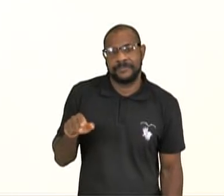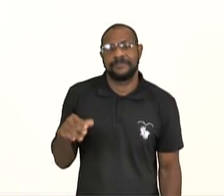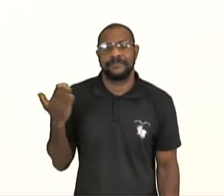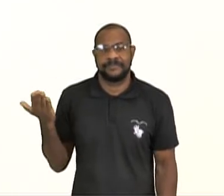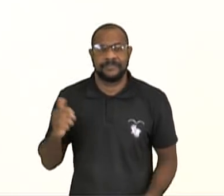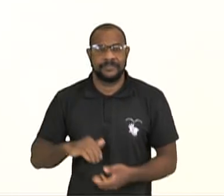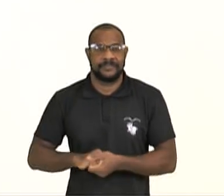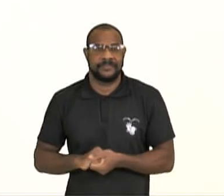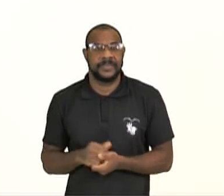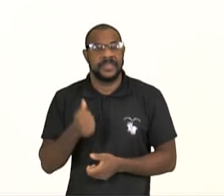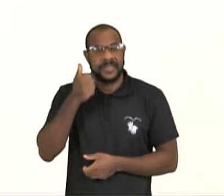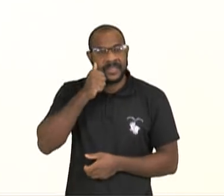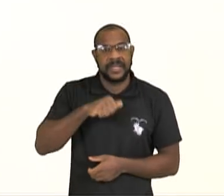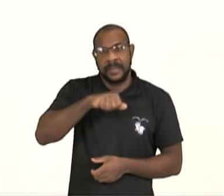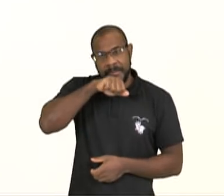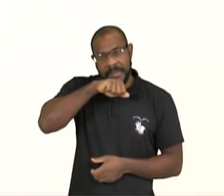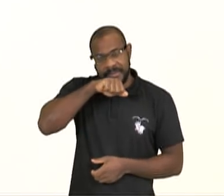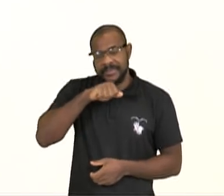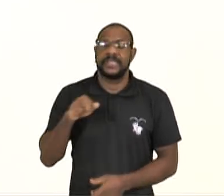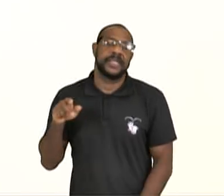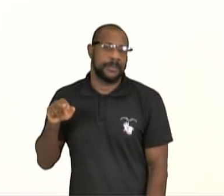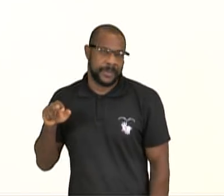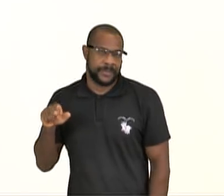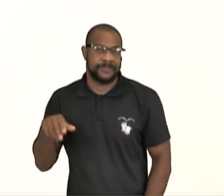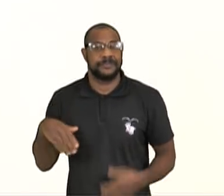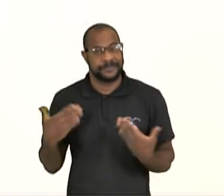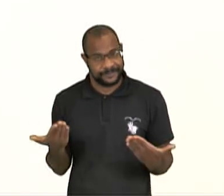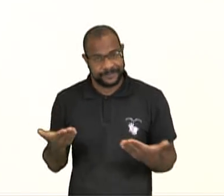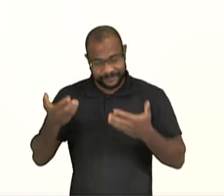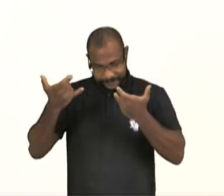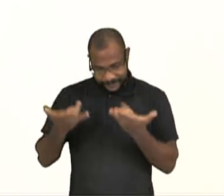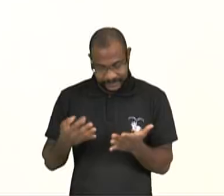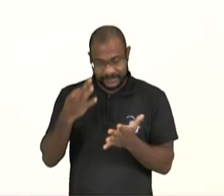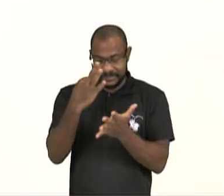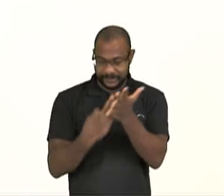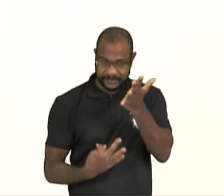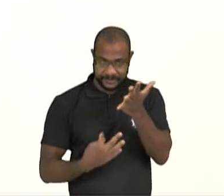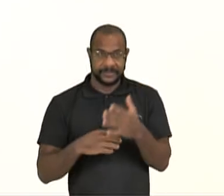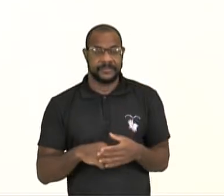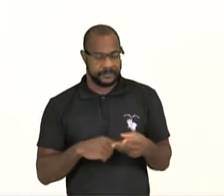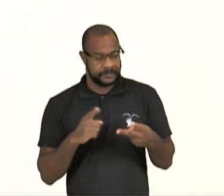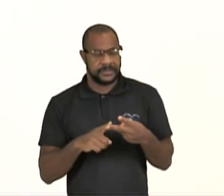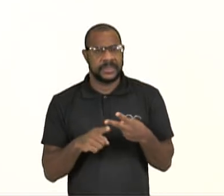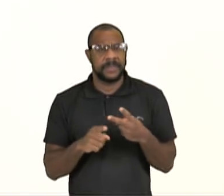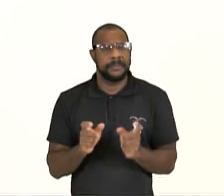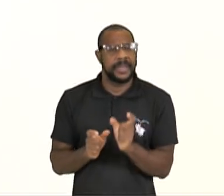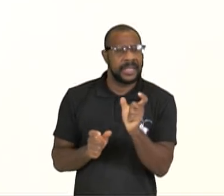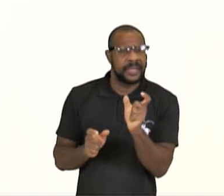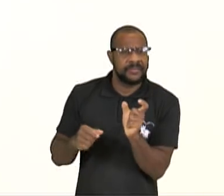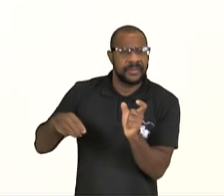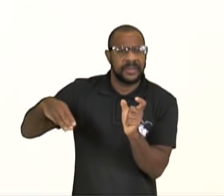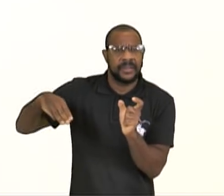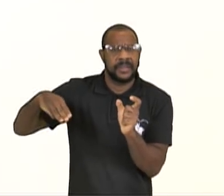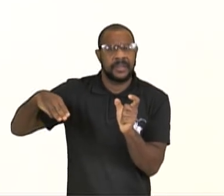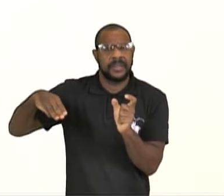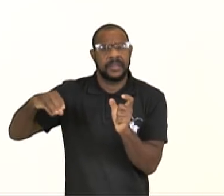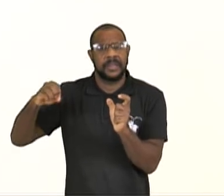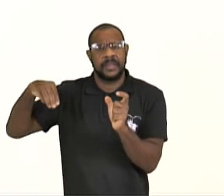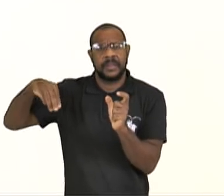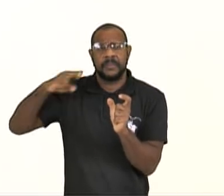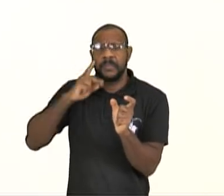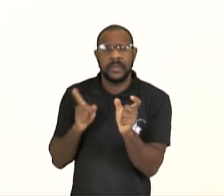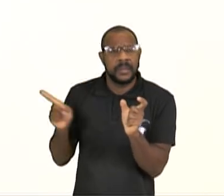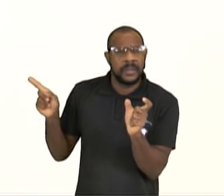texto? Da mãe e do irmão, beleza? E a palavra mom pode ser substituída por